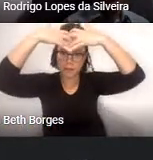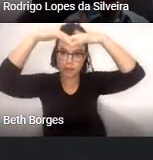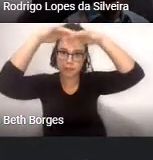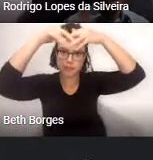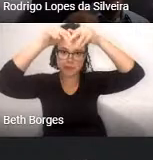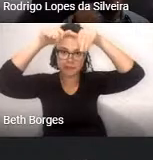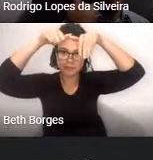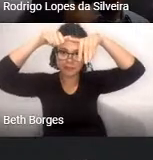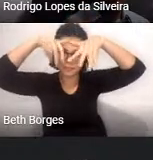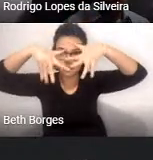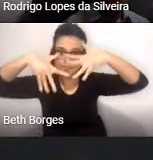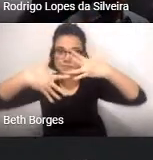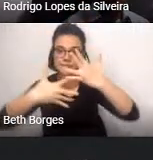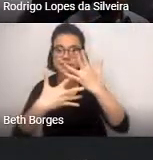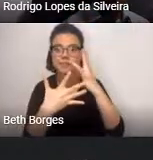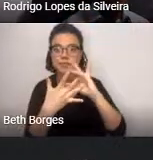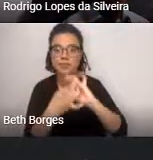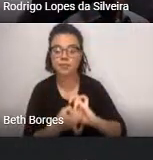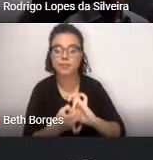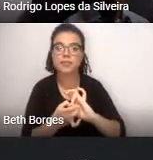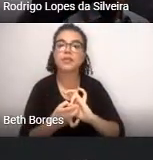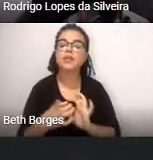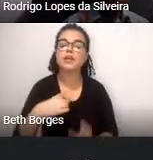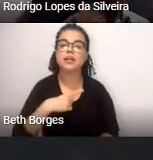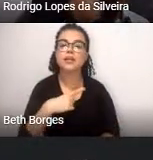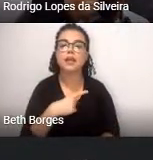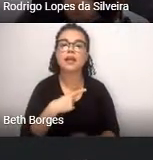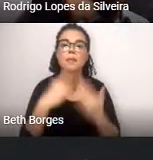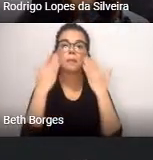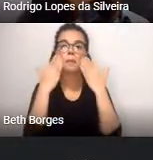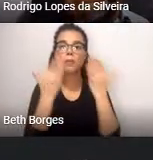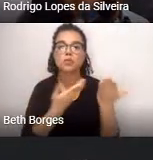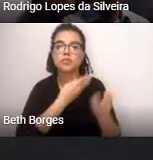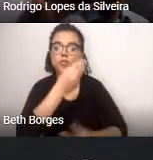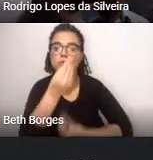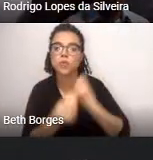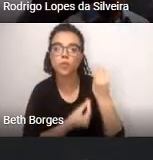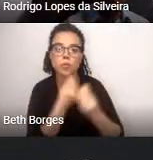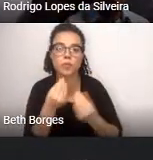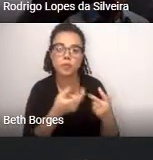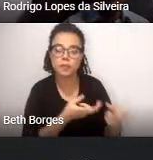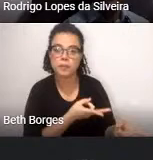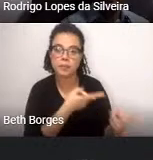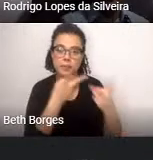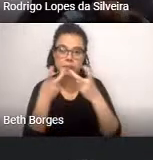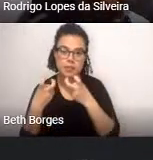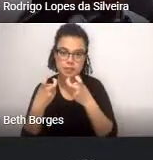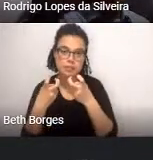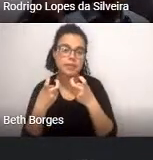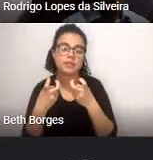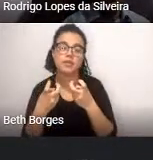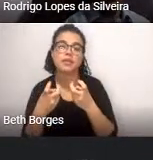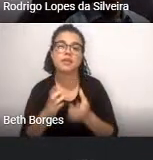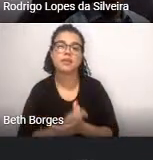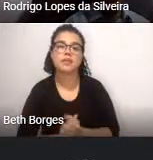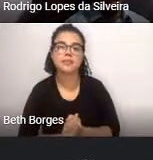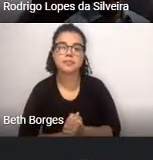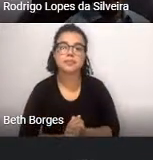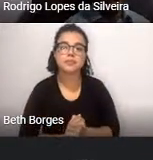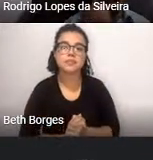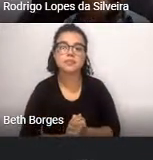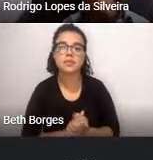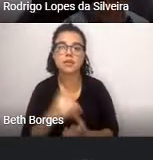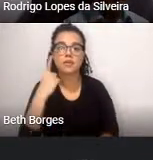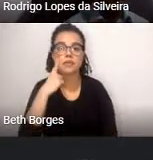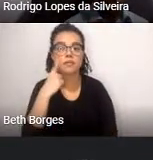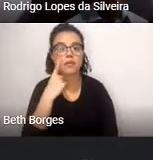cognitivo-comportamental, mas a gente vê que ali tem um quadro crônico que não tem como ser perceptível no início, né? Aí a gente já desloca para